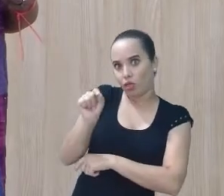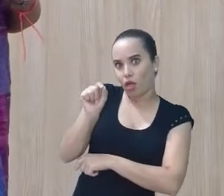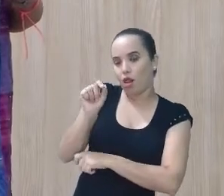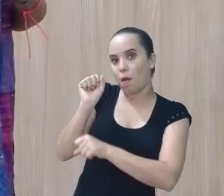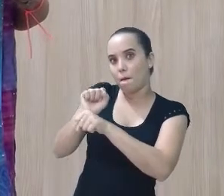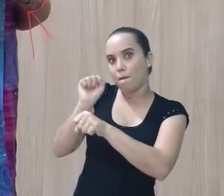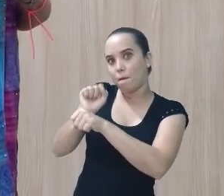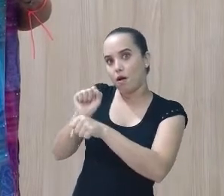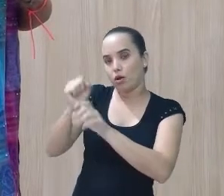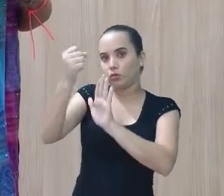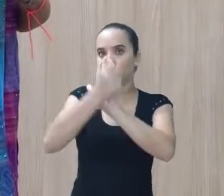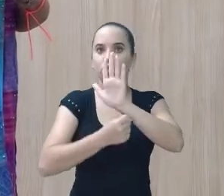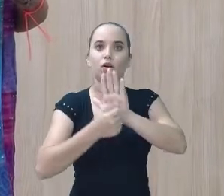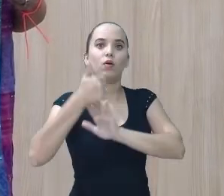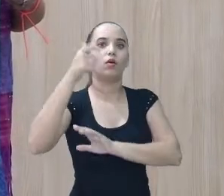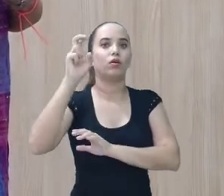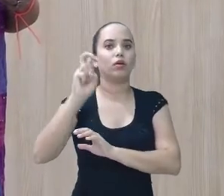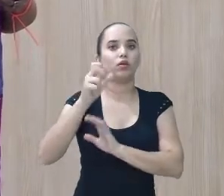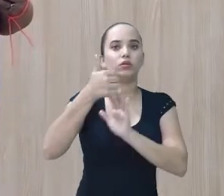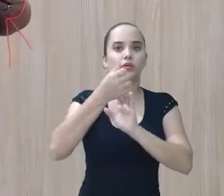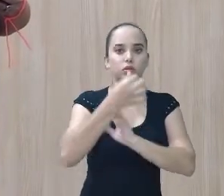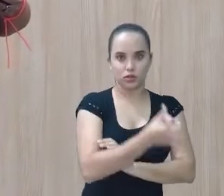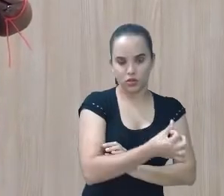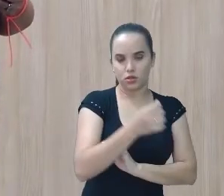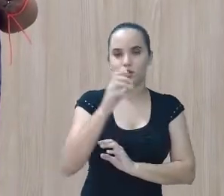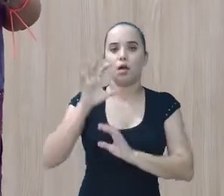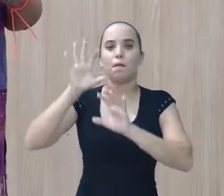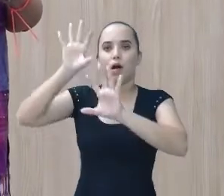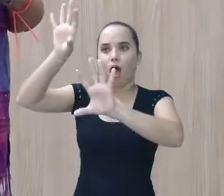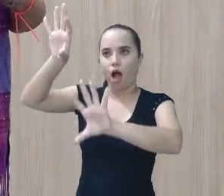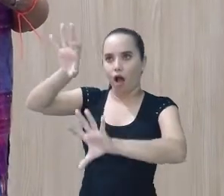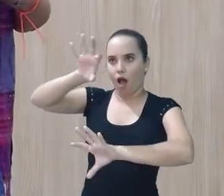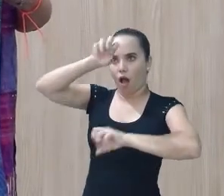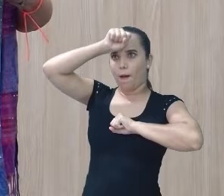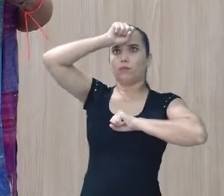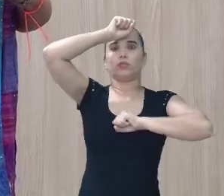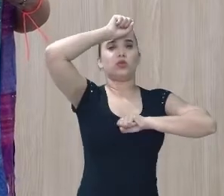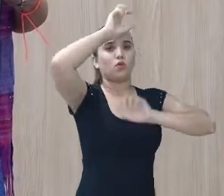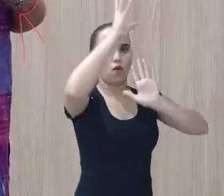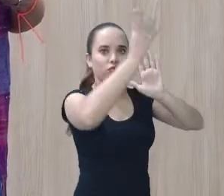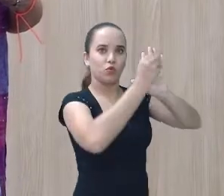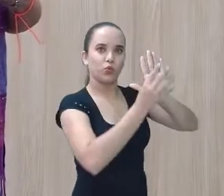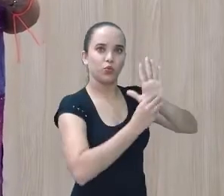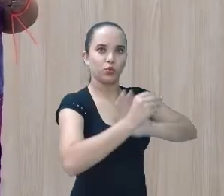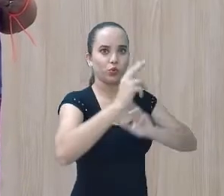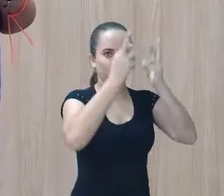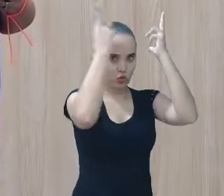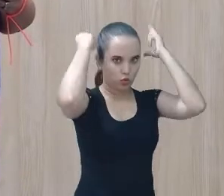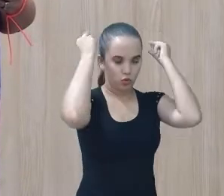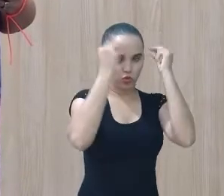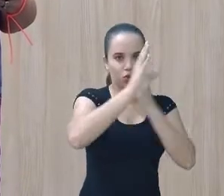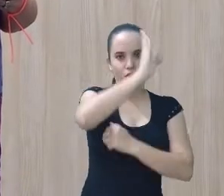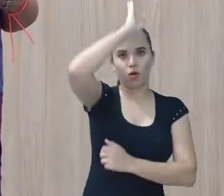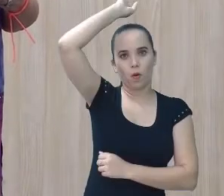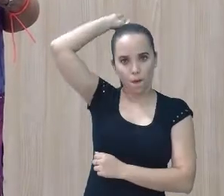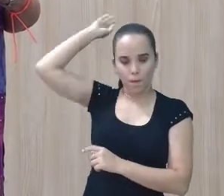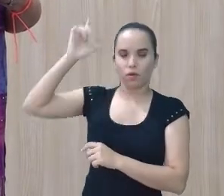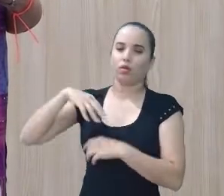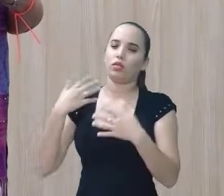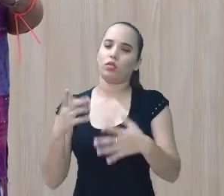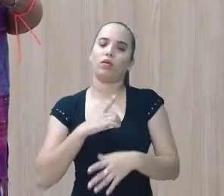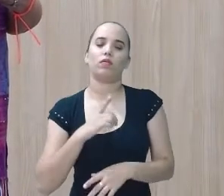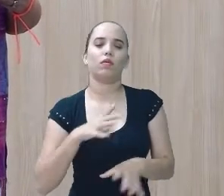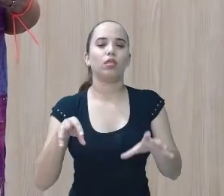e XVI para absorver o conteúdo greco-romano. O Renascimento teve na Itália como o primeiro